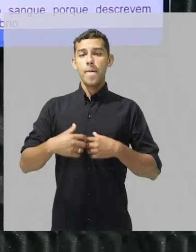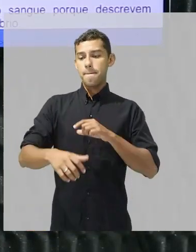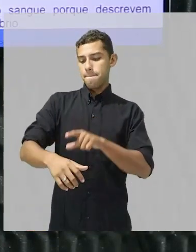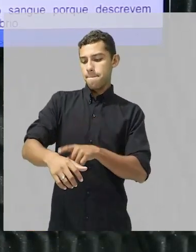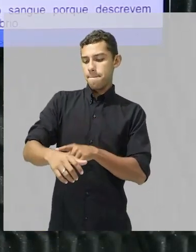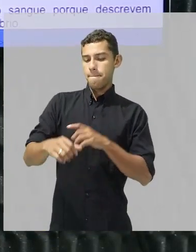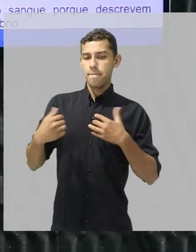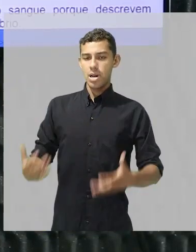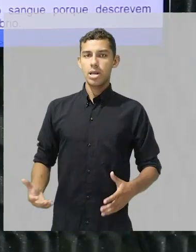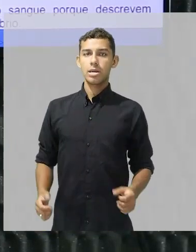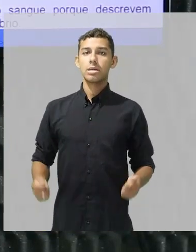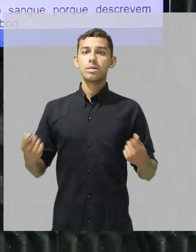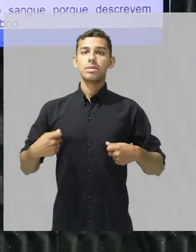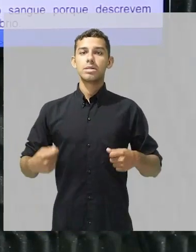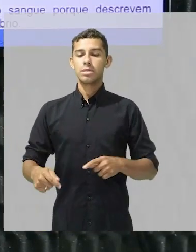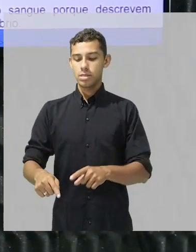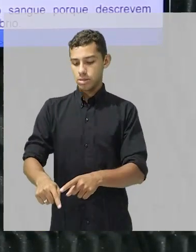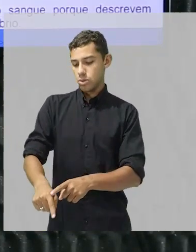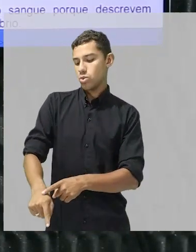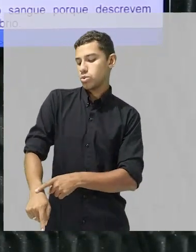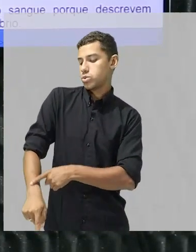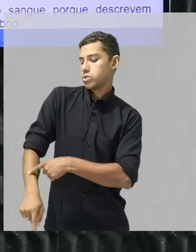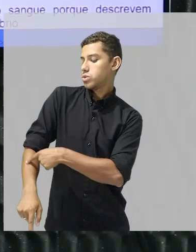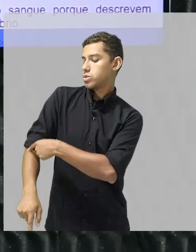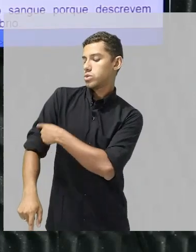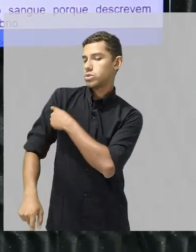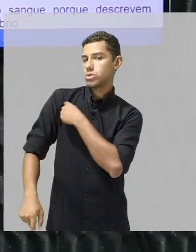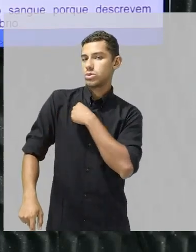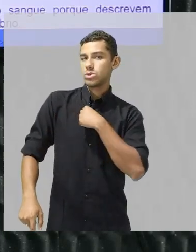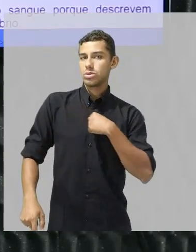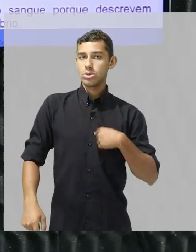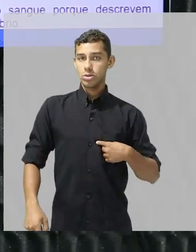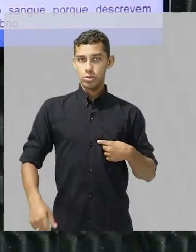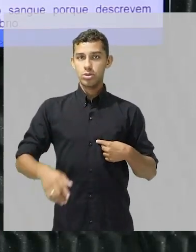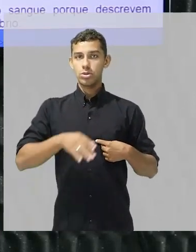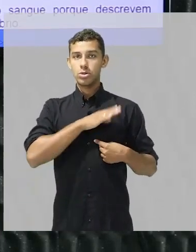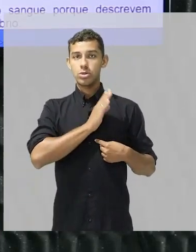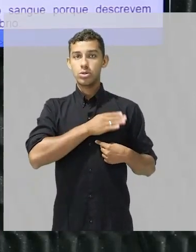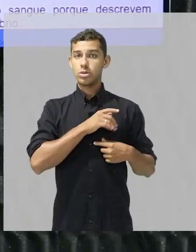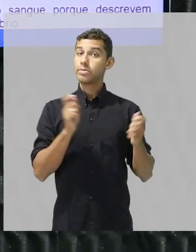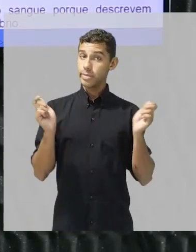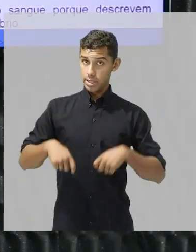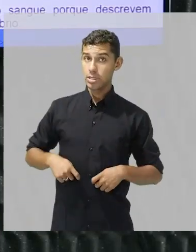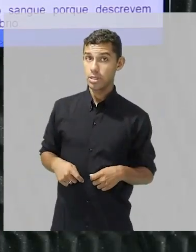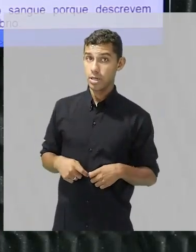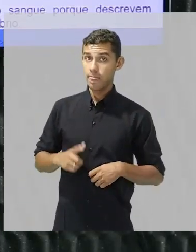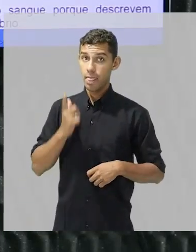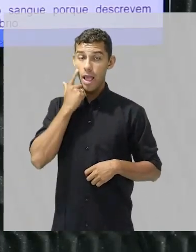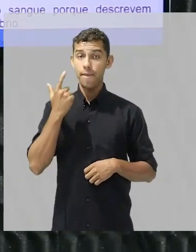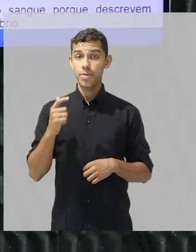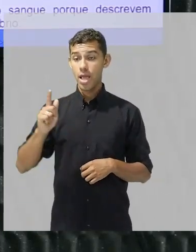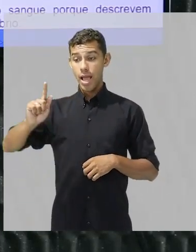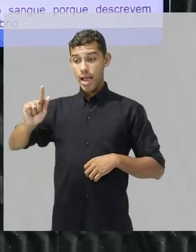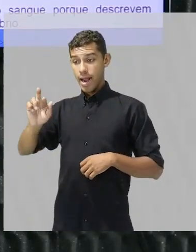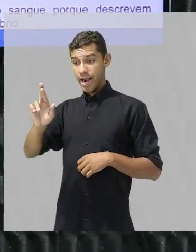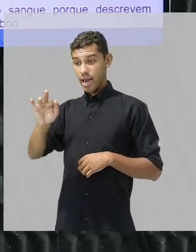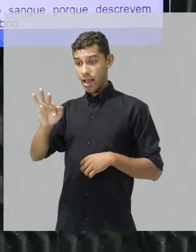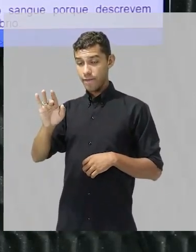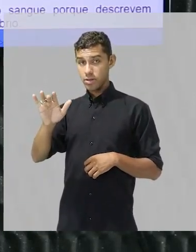Olha, você precisa que o sangue seja drenado do braço até o coração. Então, a gravidade